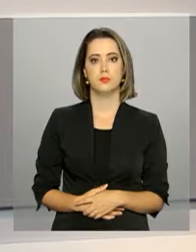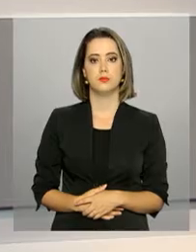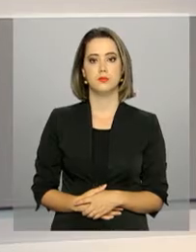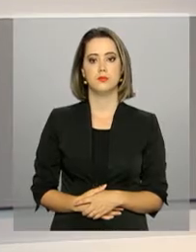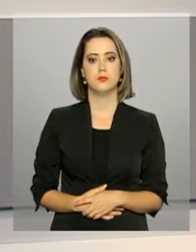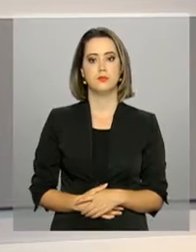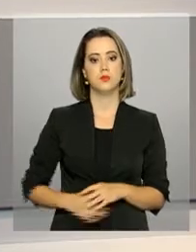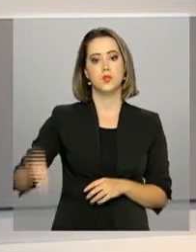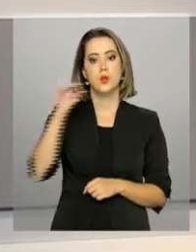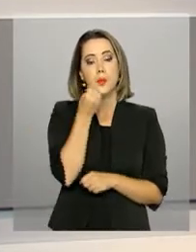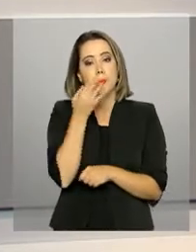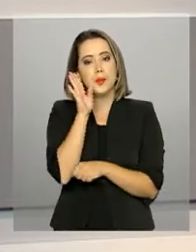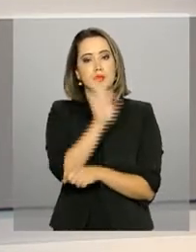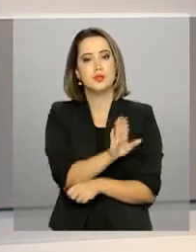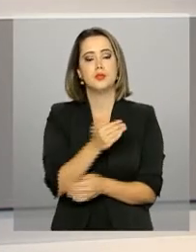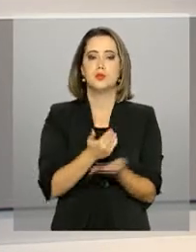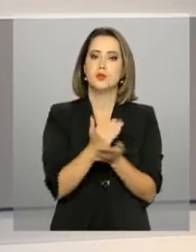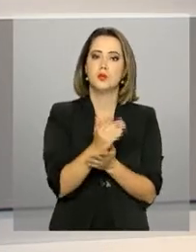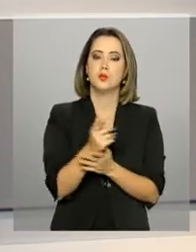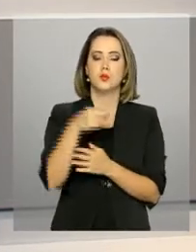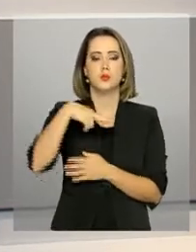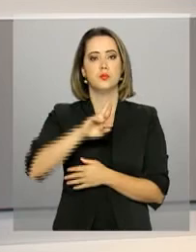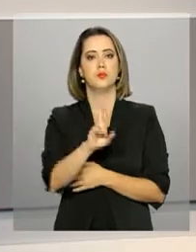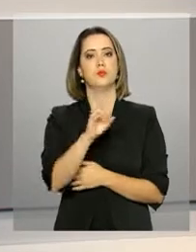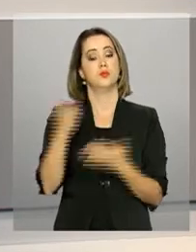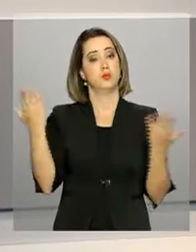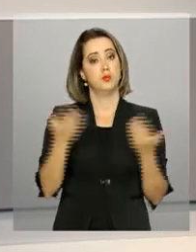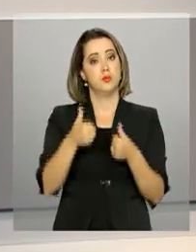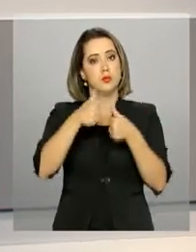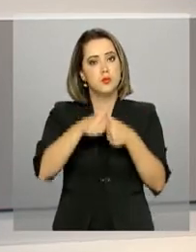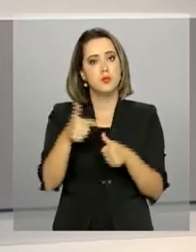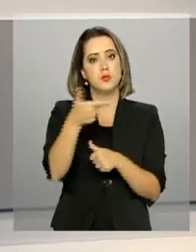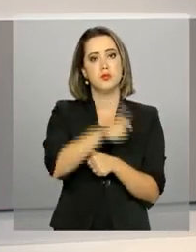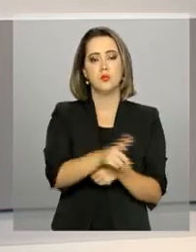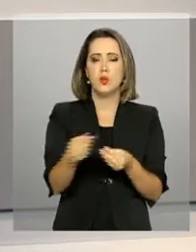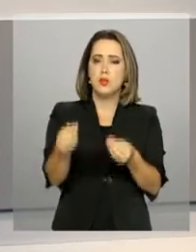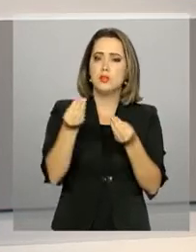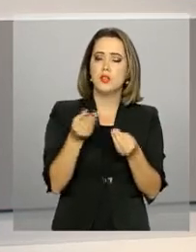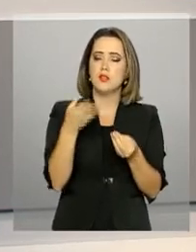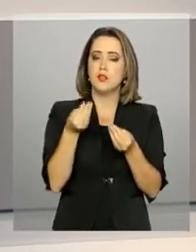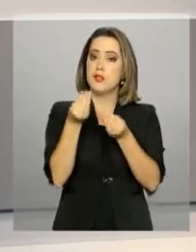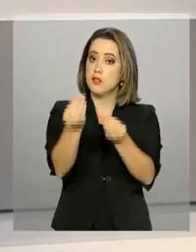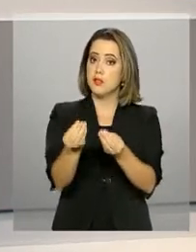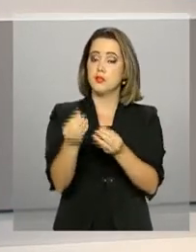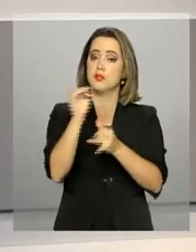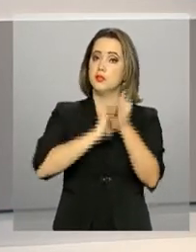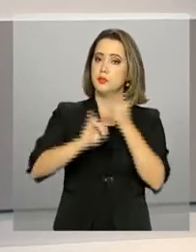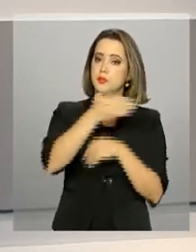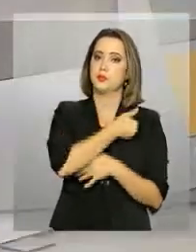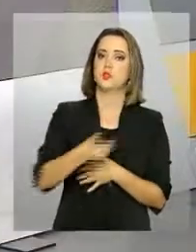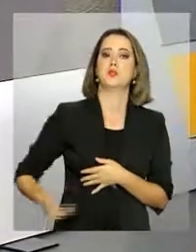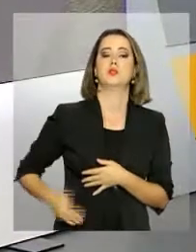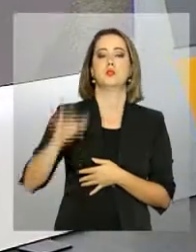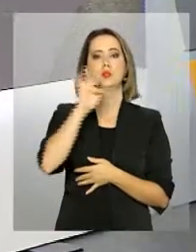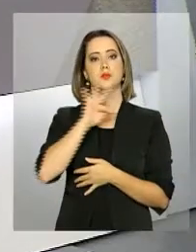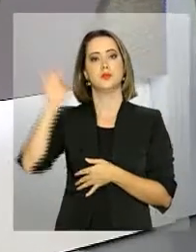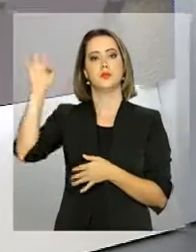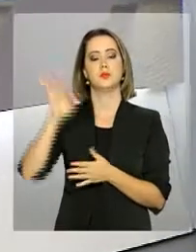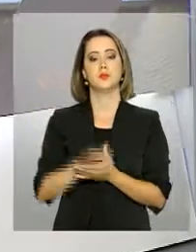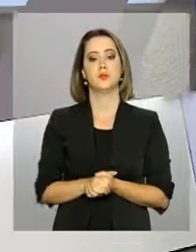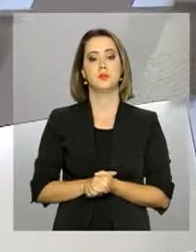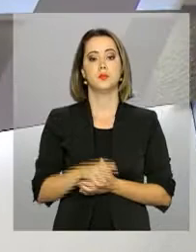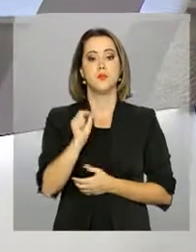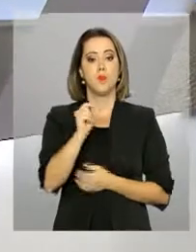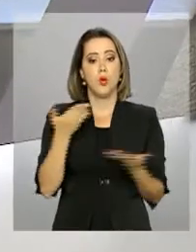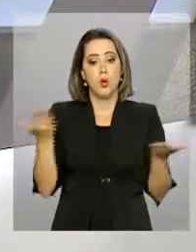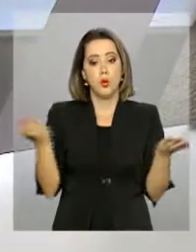lá uma ótima tarde pra você o repórter nbr está de volta trazendo as notícias do governo federal começam